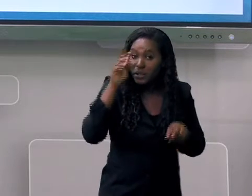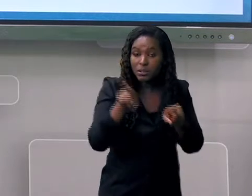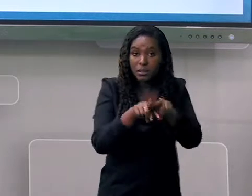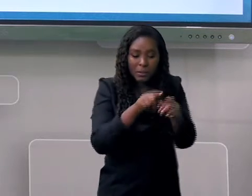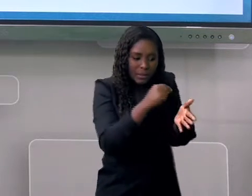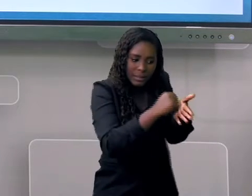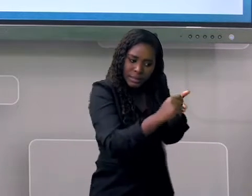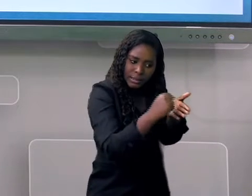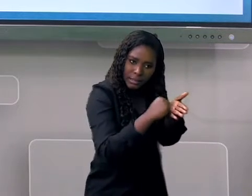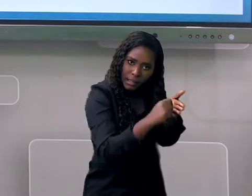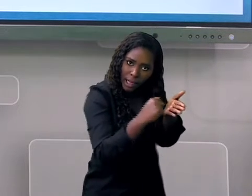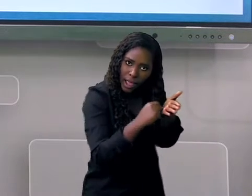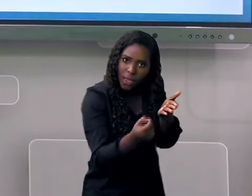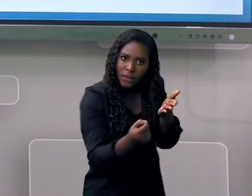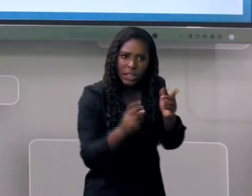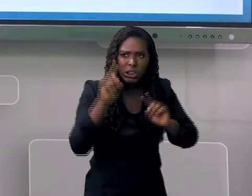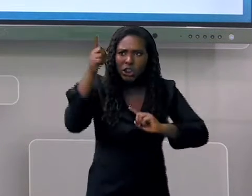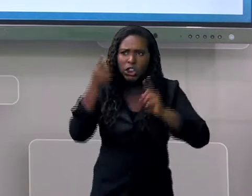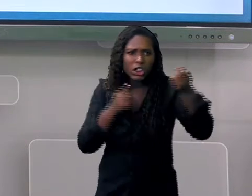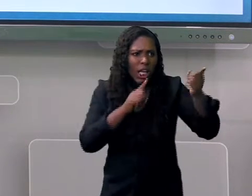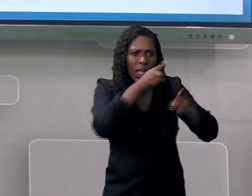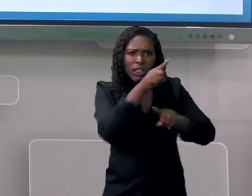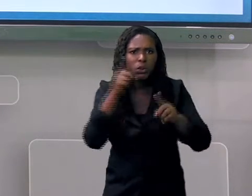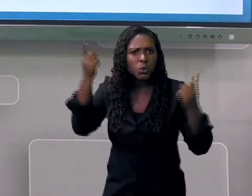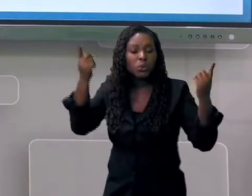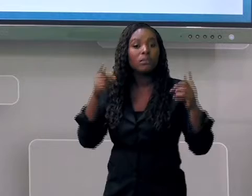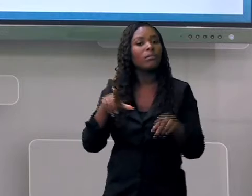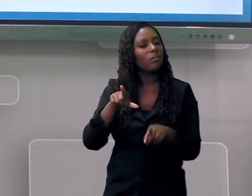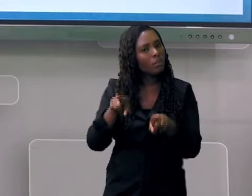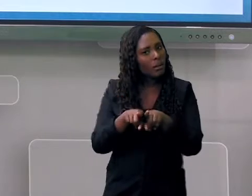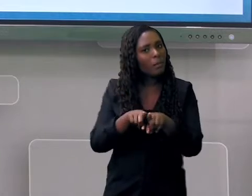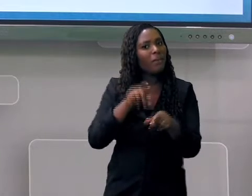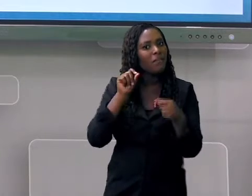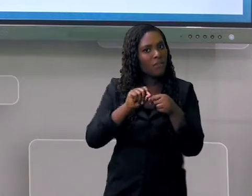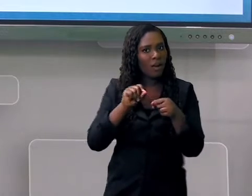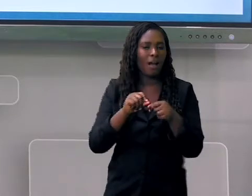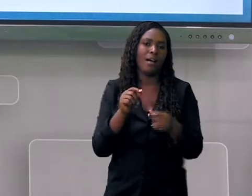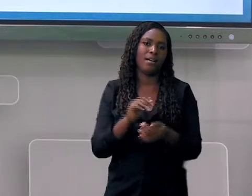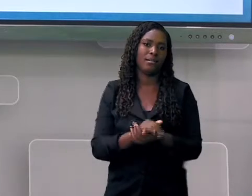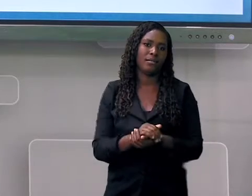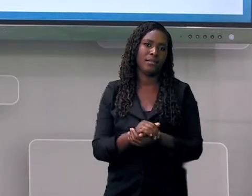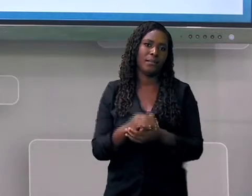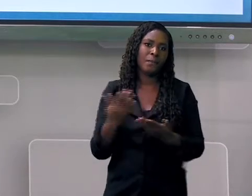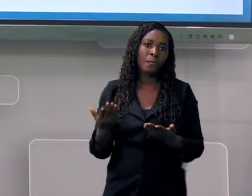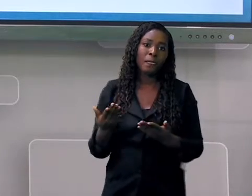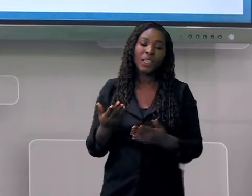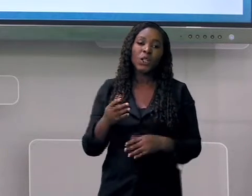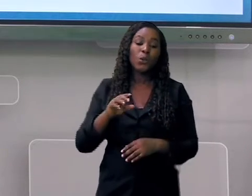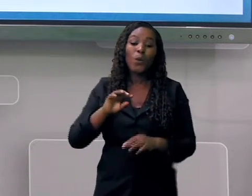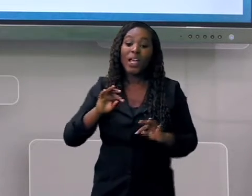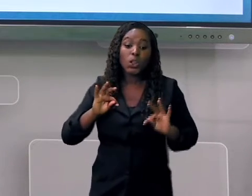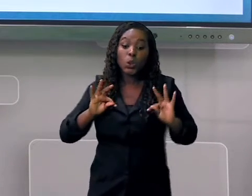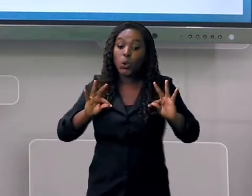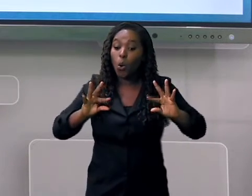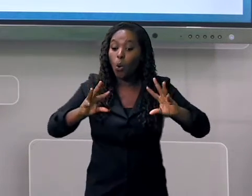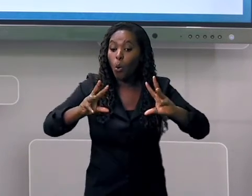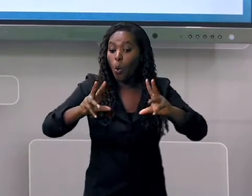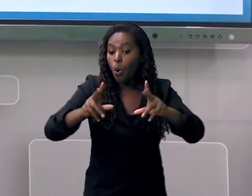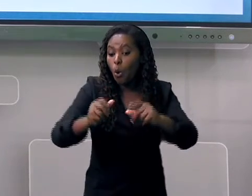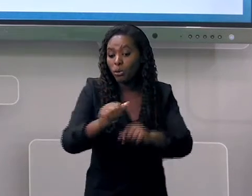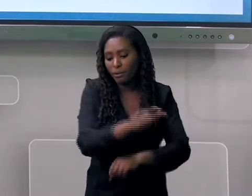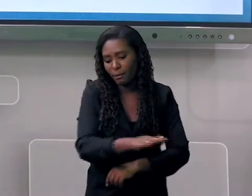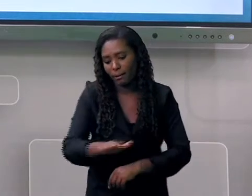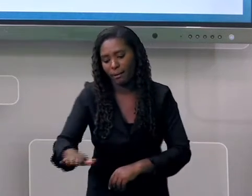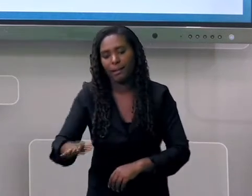de fala não estão necessariamente ligados ao autismo, mas nós podemos sim ter apraxia associada